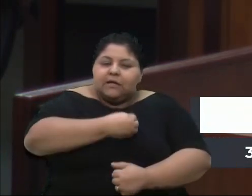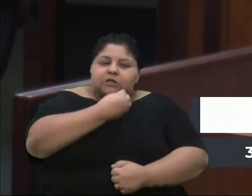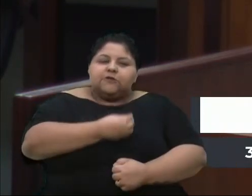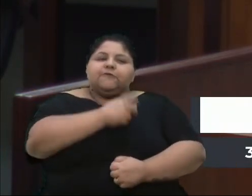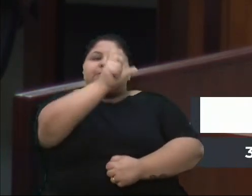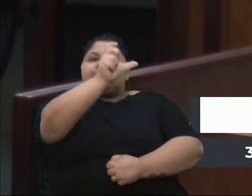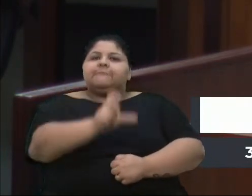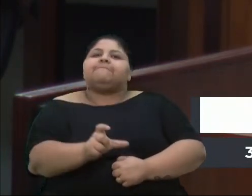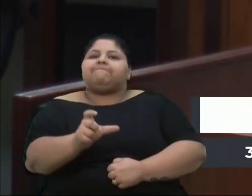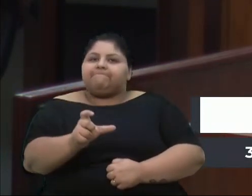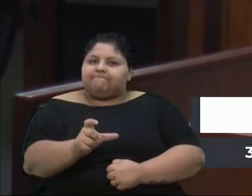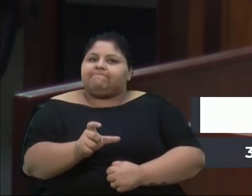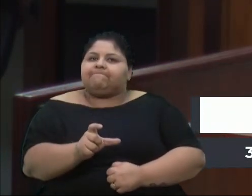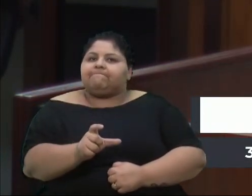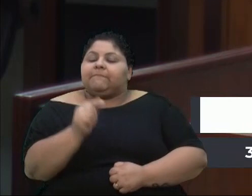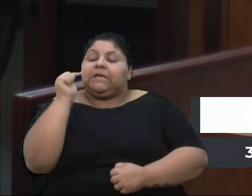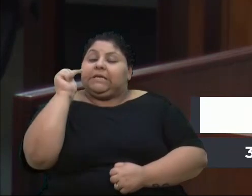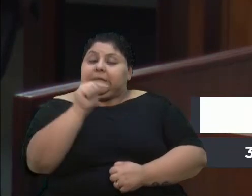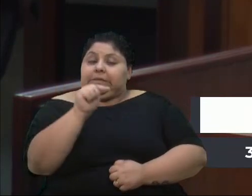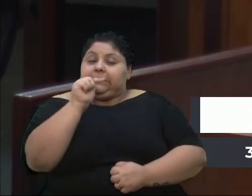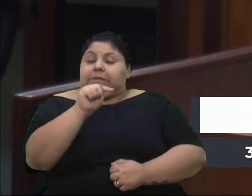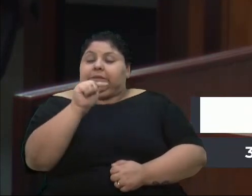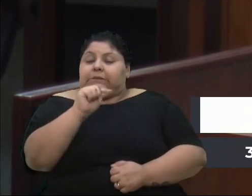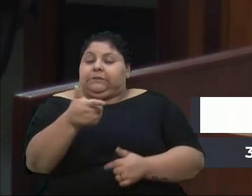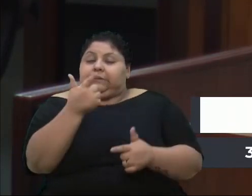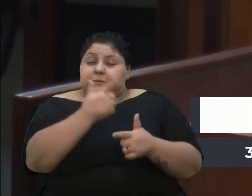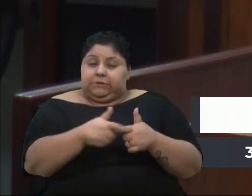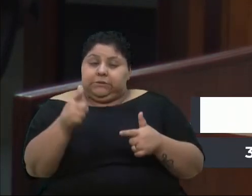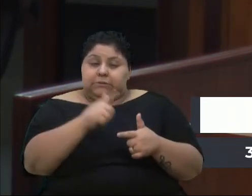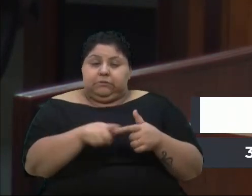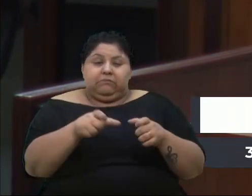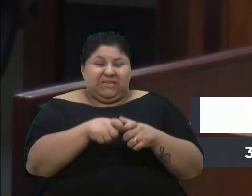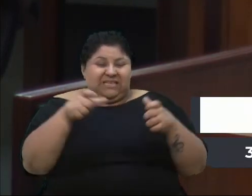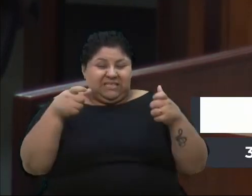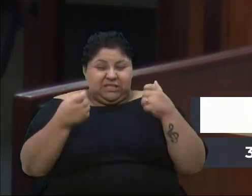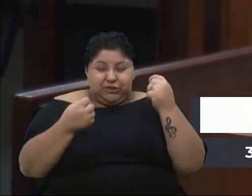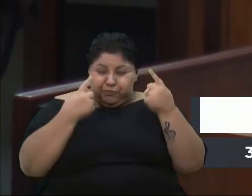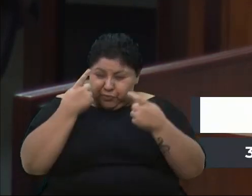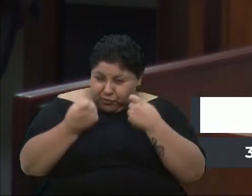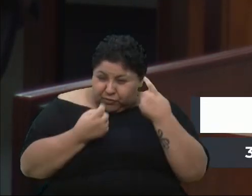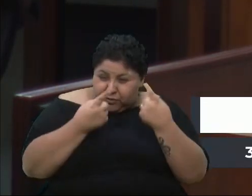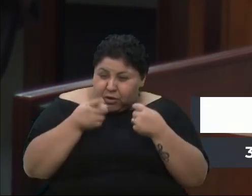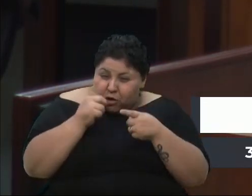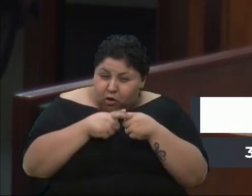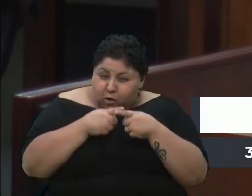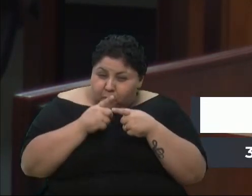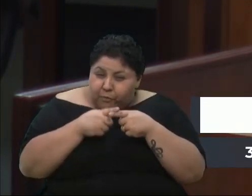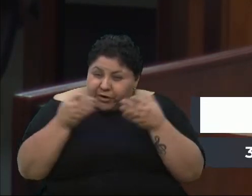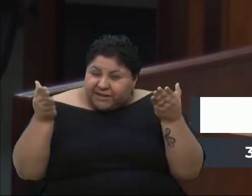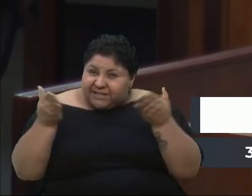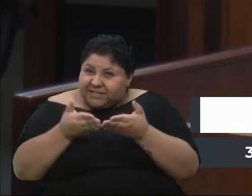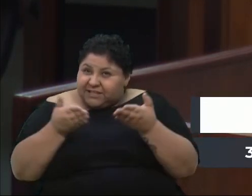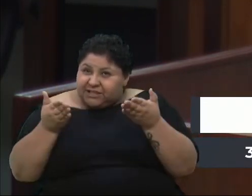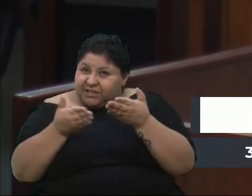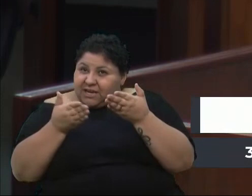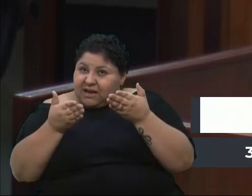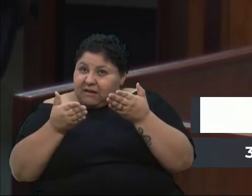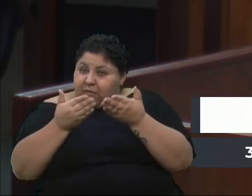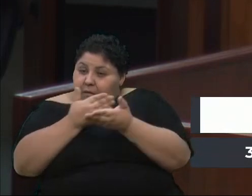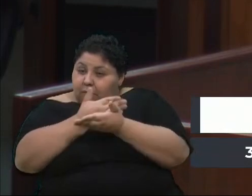E essa situação me causa uma grande preocupação, porque já estão aí se passando 3